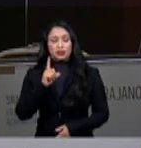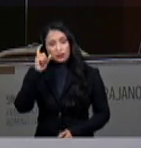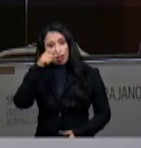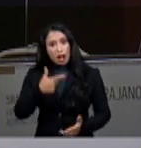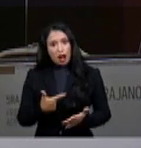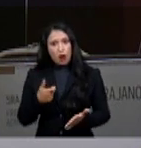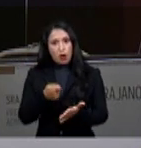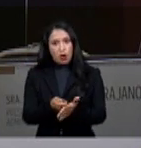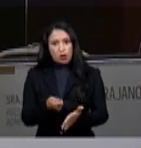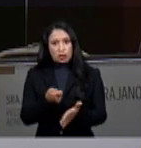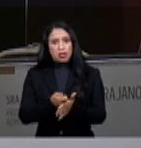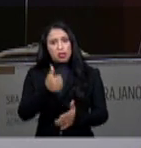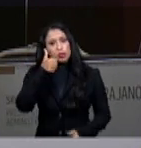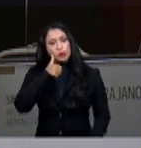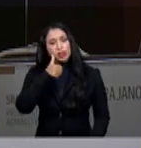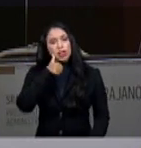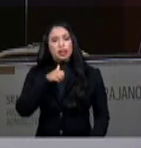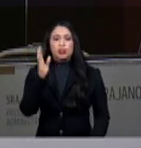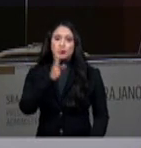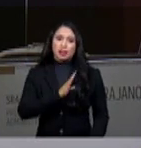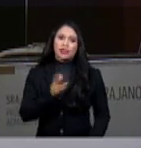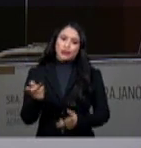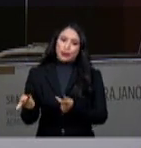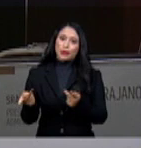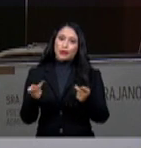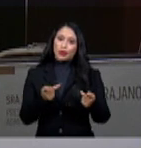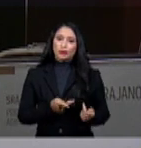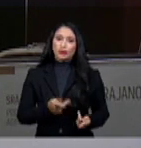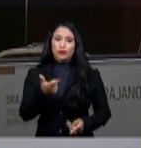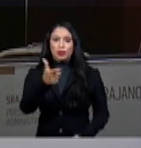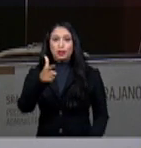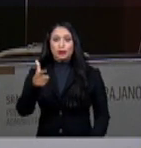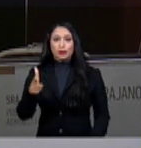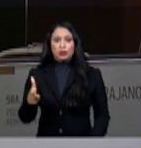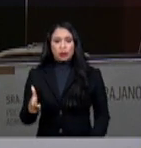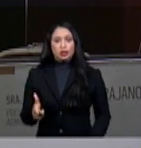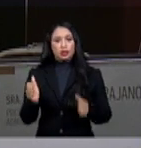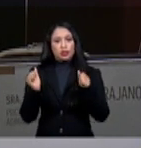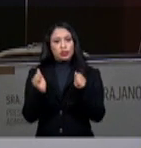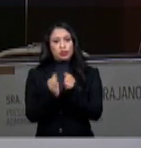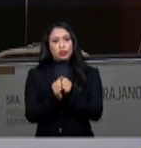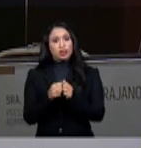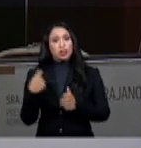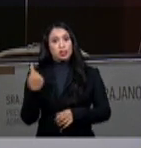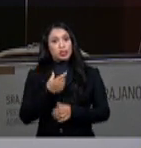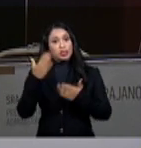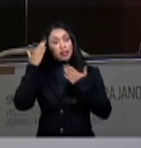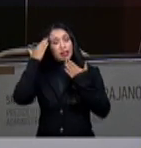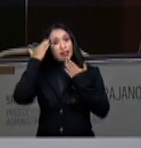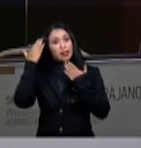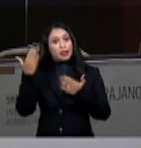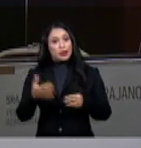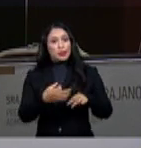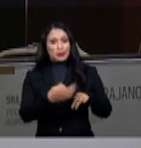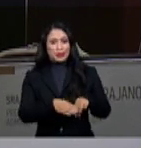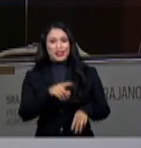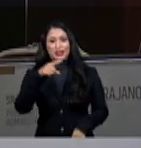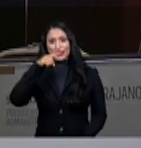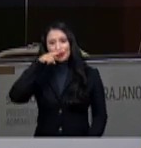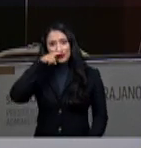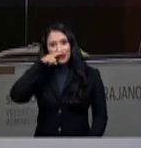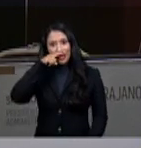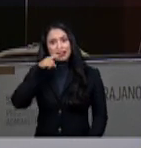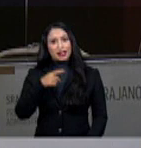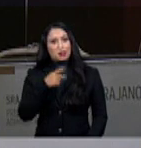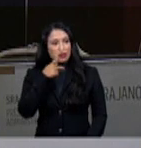a ministra Cármen já teve a convido as outras se puderem um dia tá conosco a gente agradece o neto do ministro aqui vai